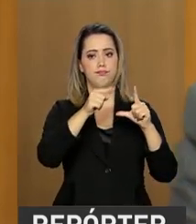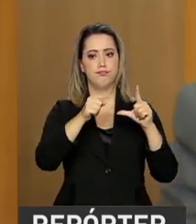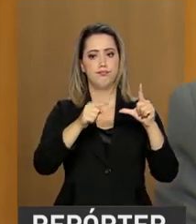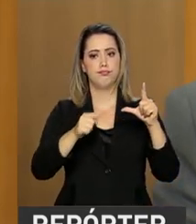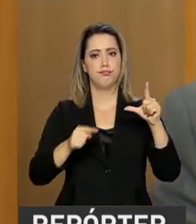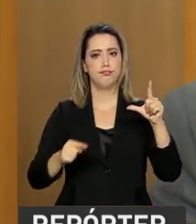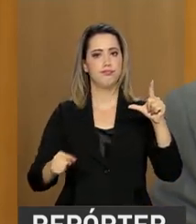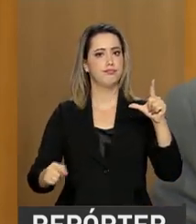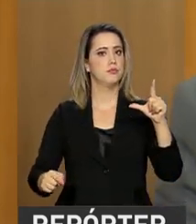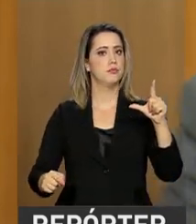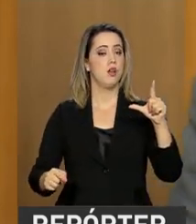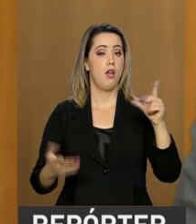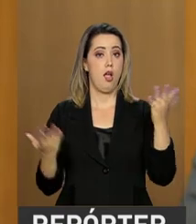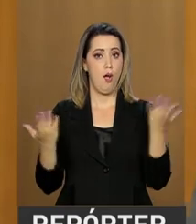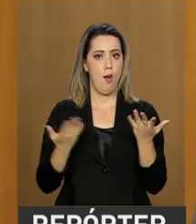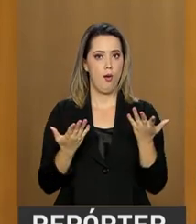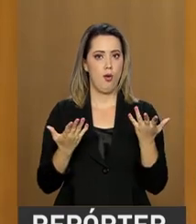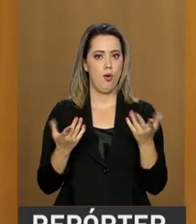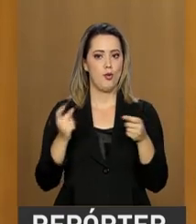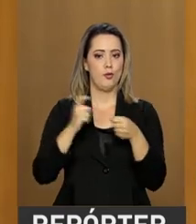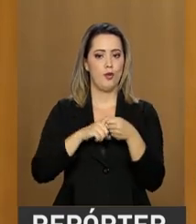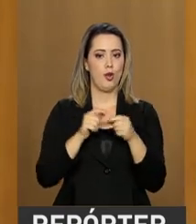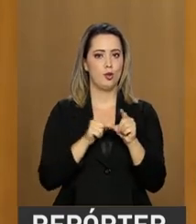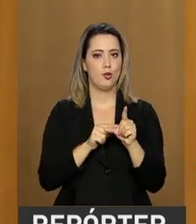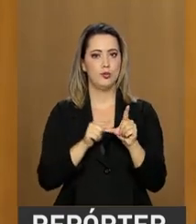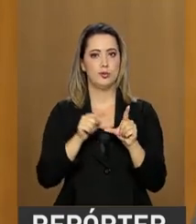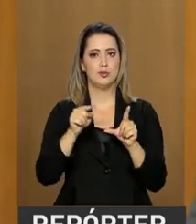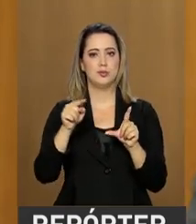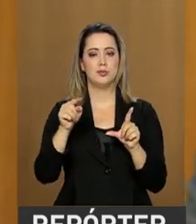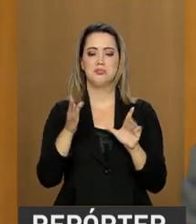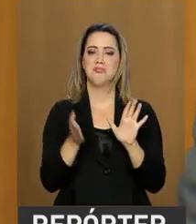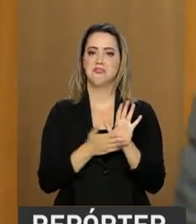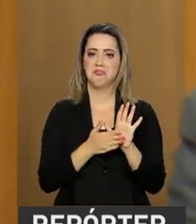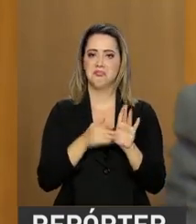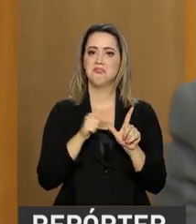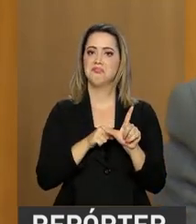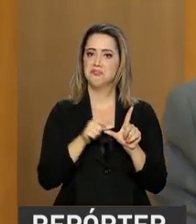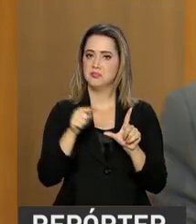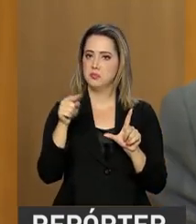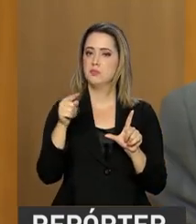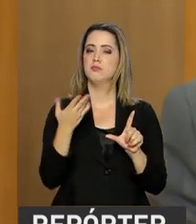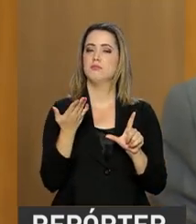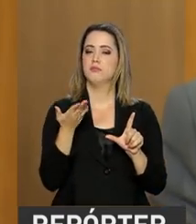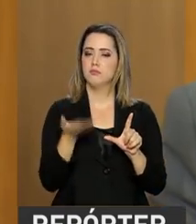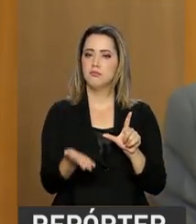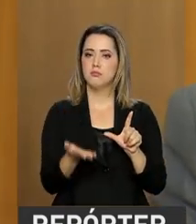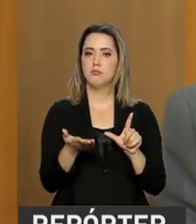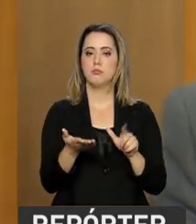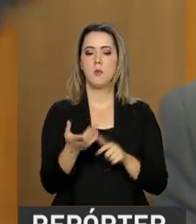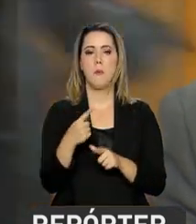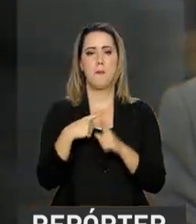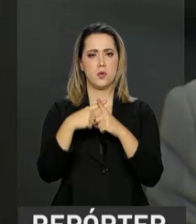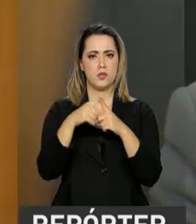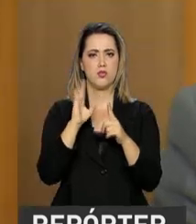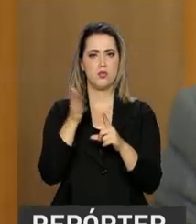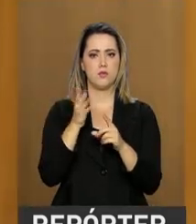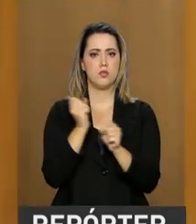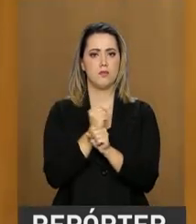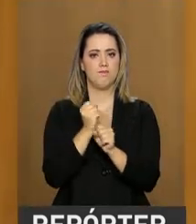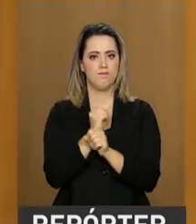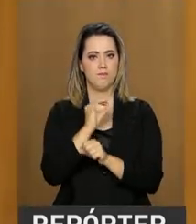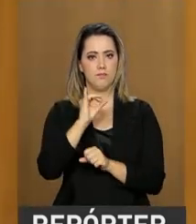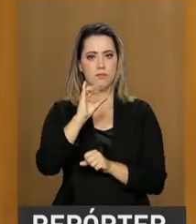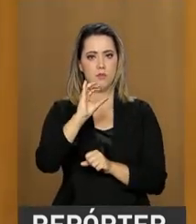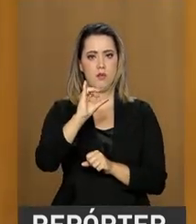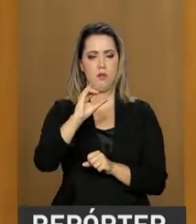negativos né agora nós apresentamos aí números positivos a na construção civil